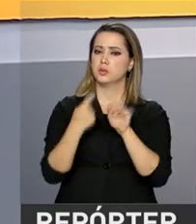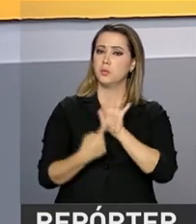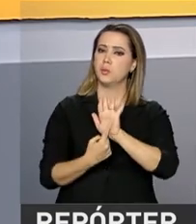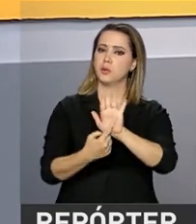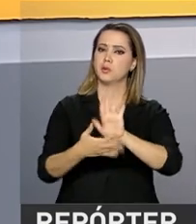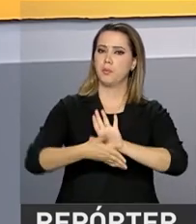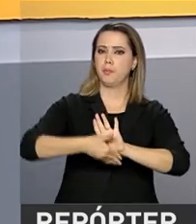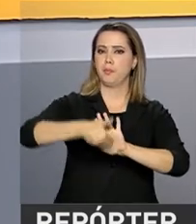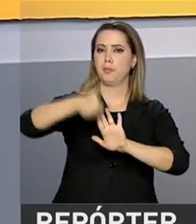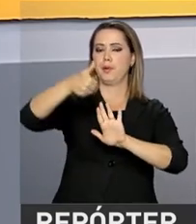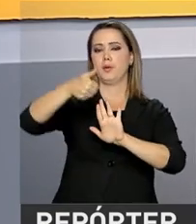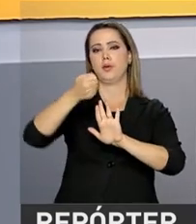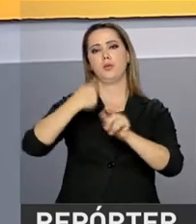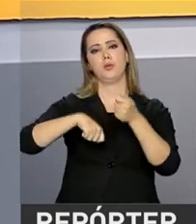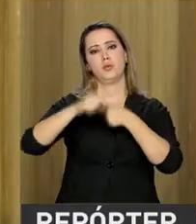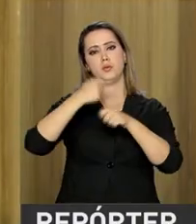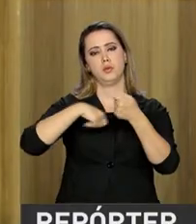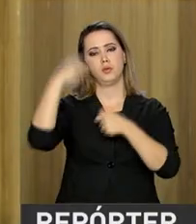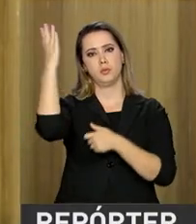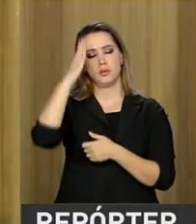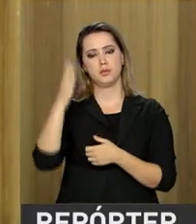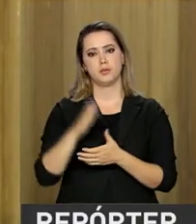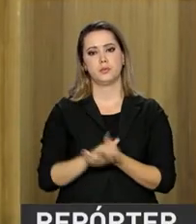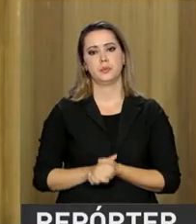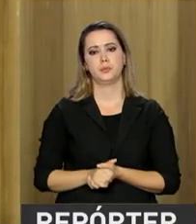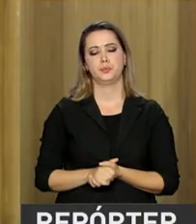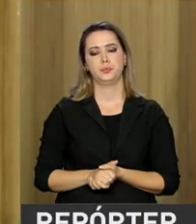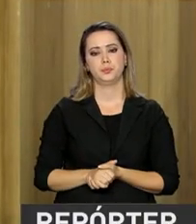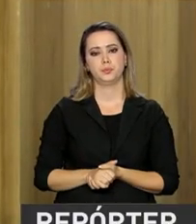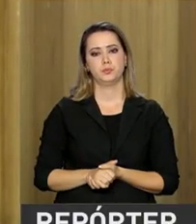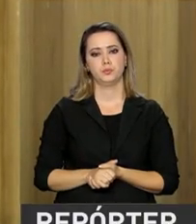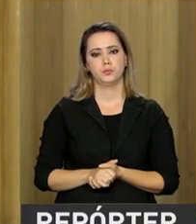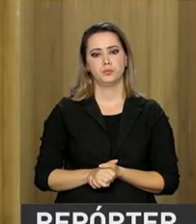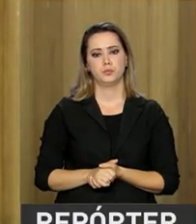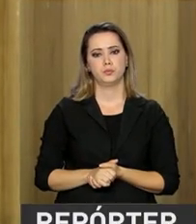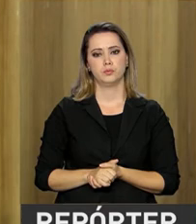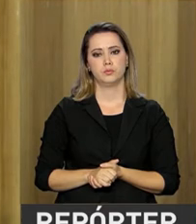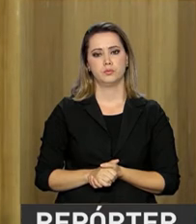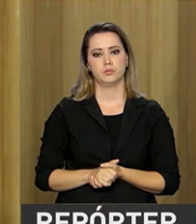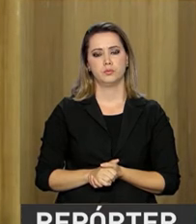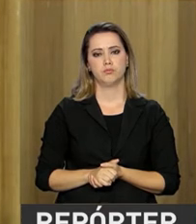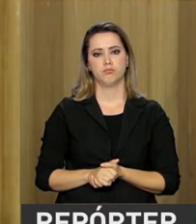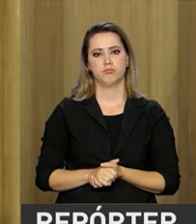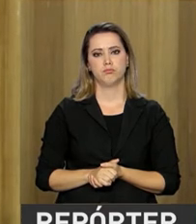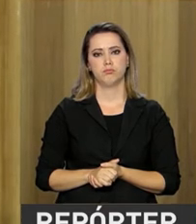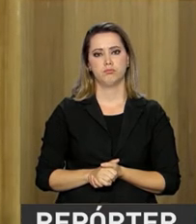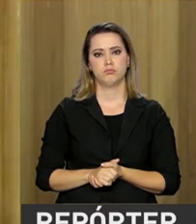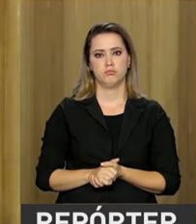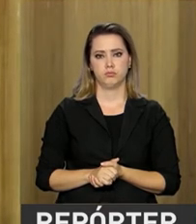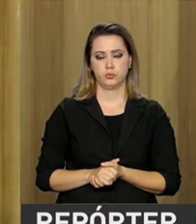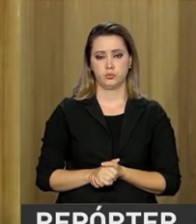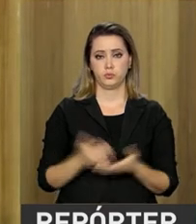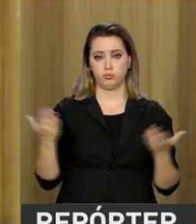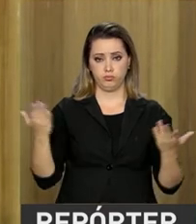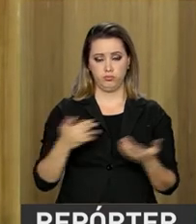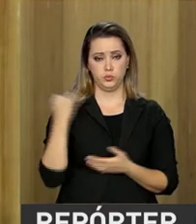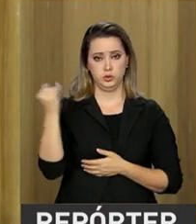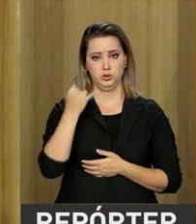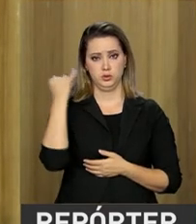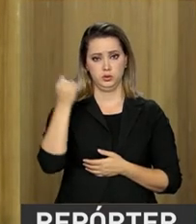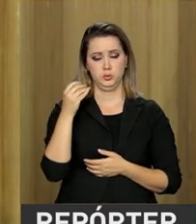da economia brasileira o importante é que a brasileira